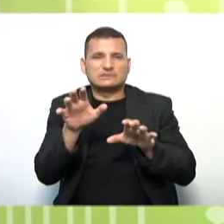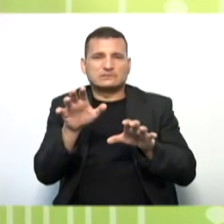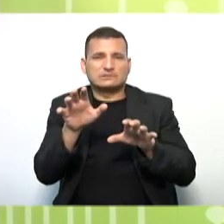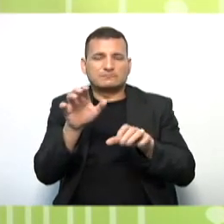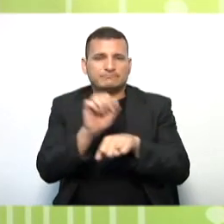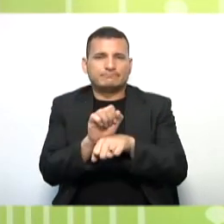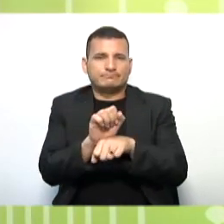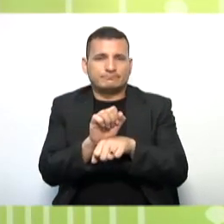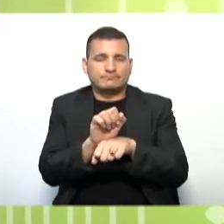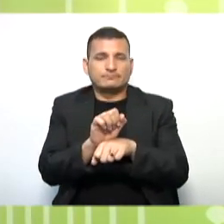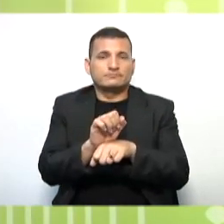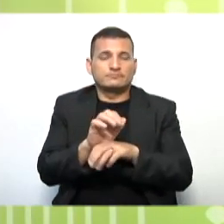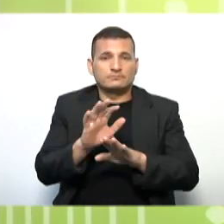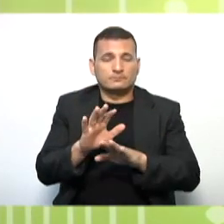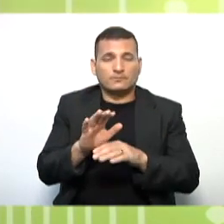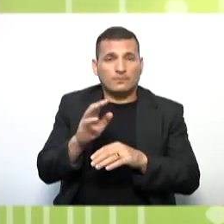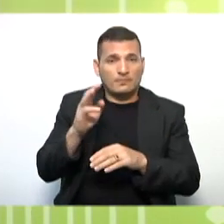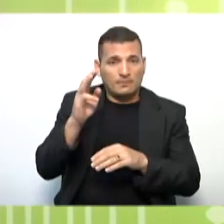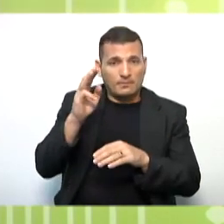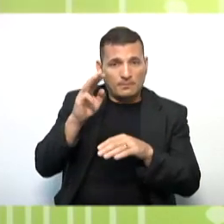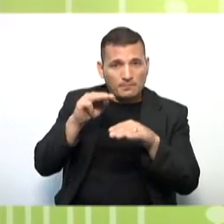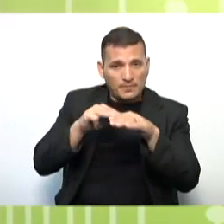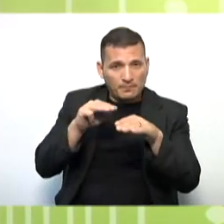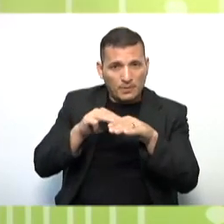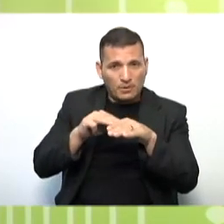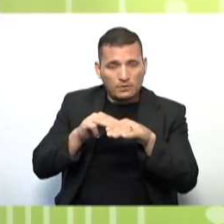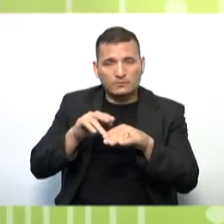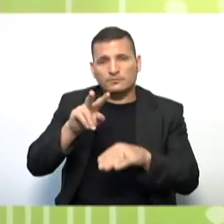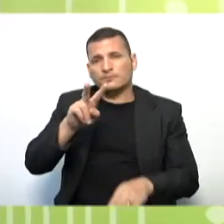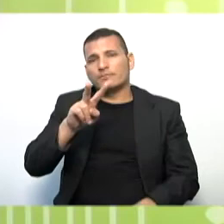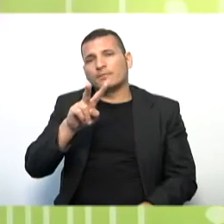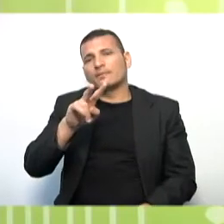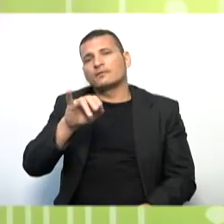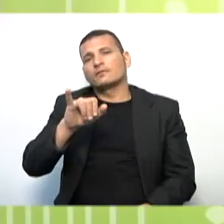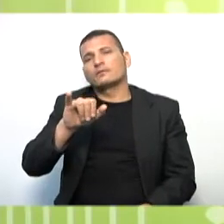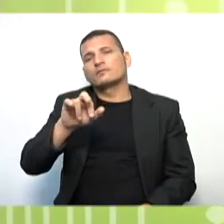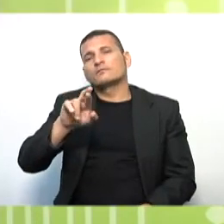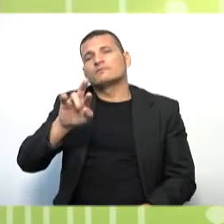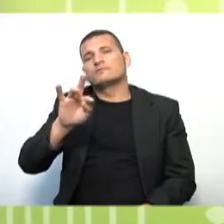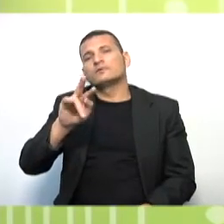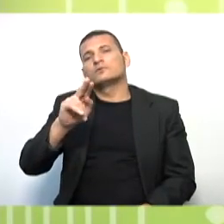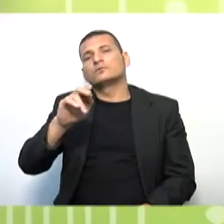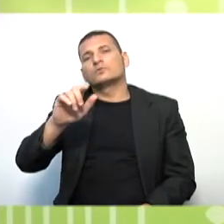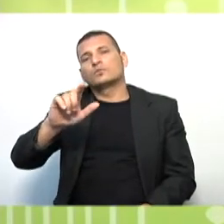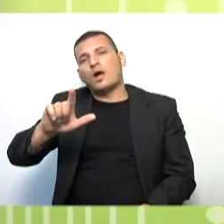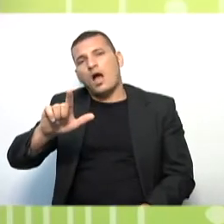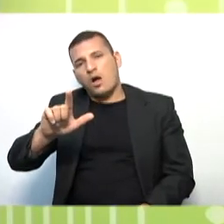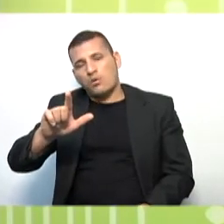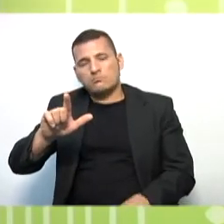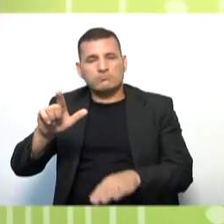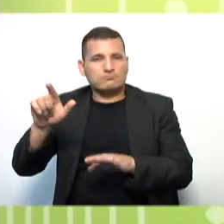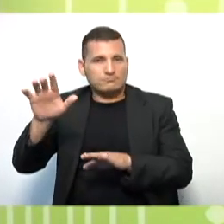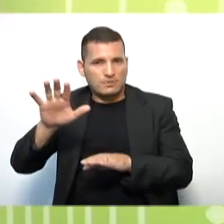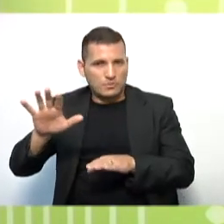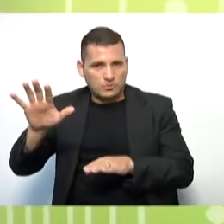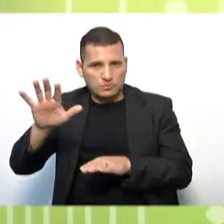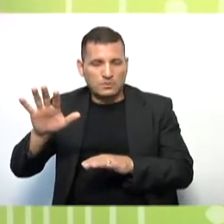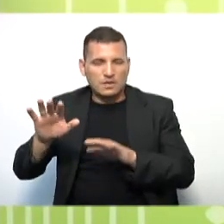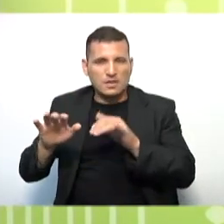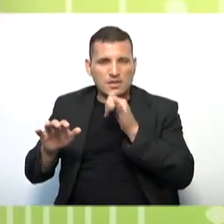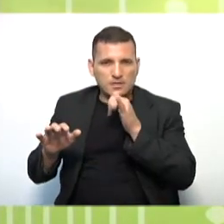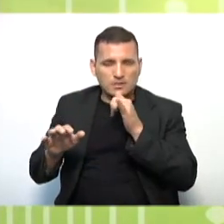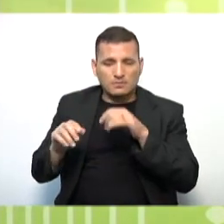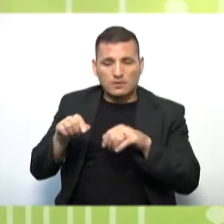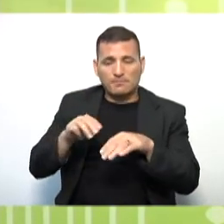de memória, por meio da memória virtual, ele coloca do lado como se fosse um outro copo. Então, quando você enche o principal,